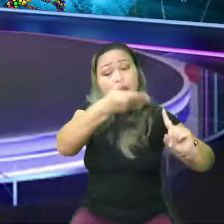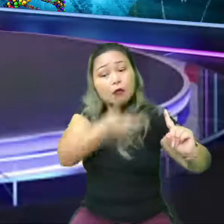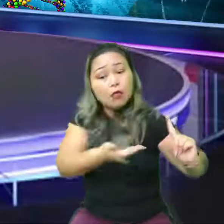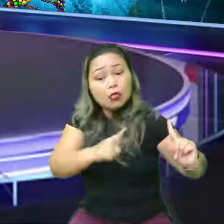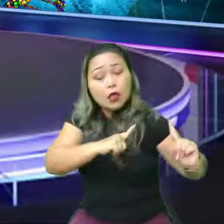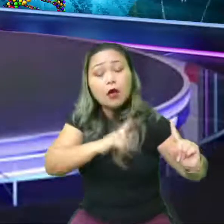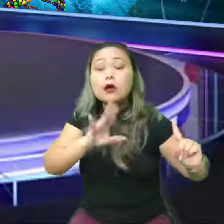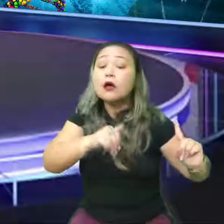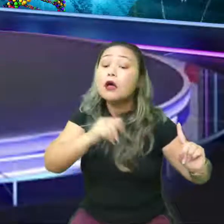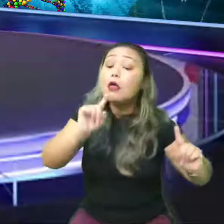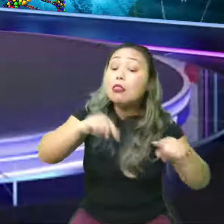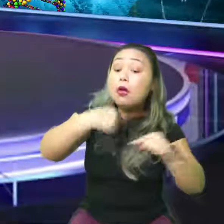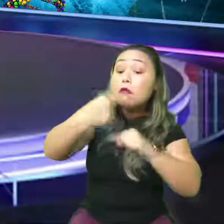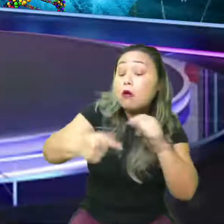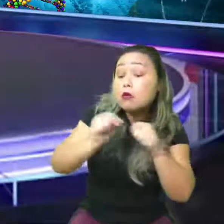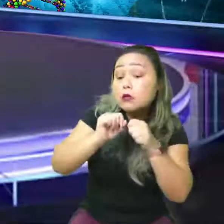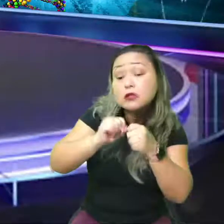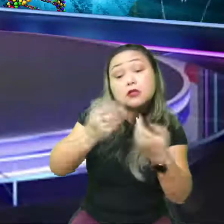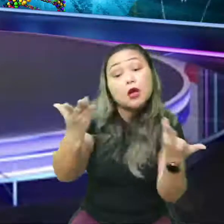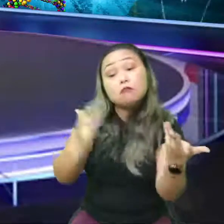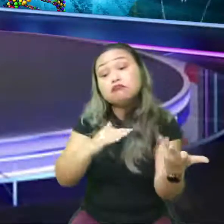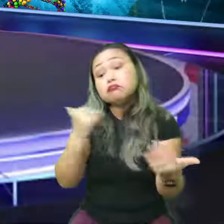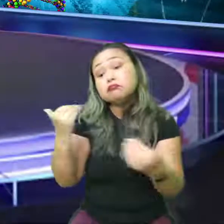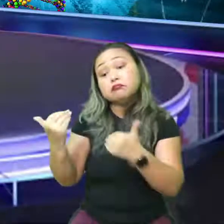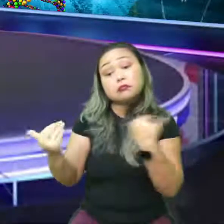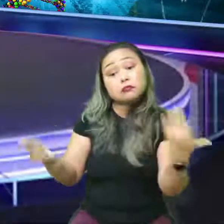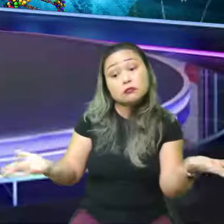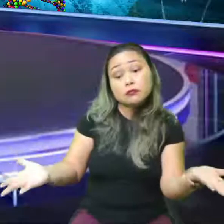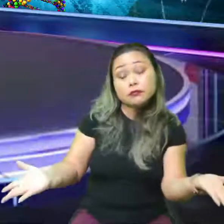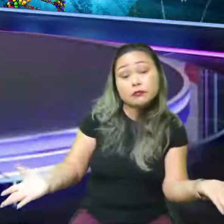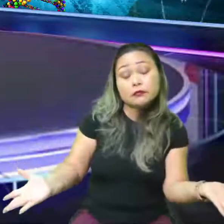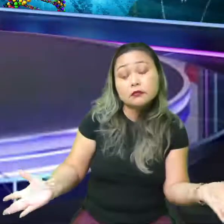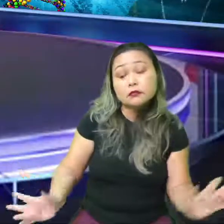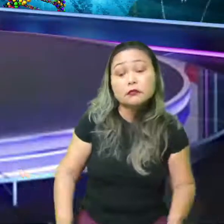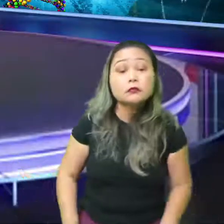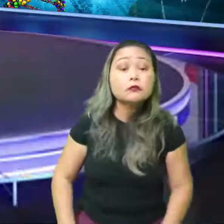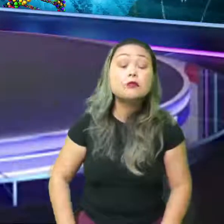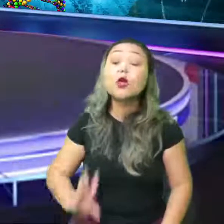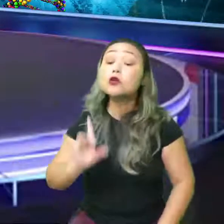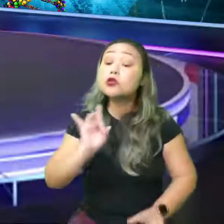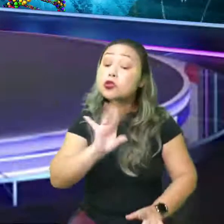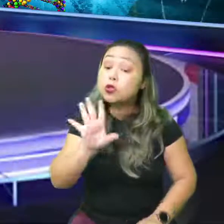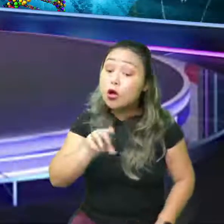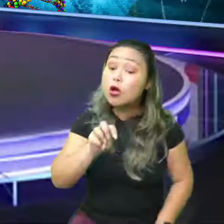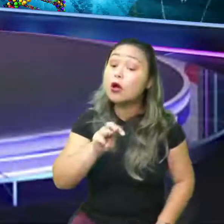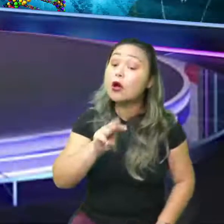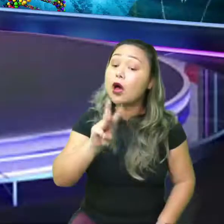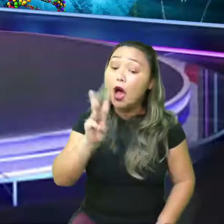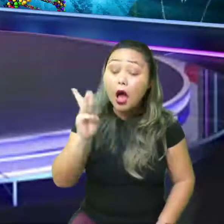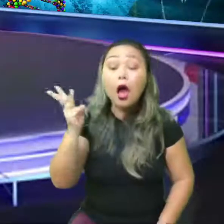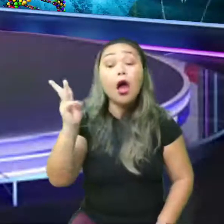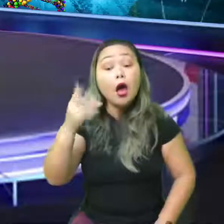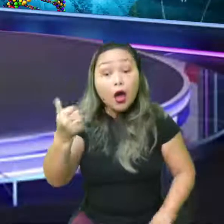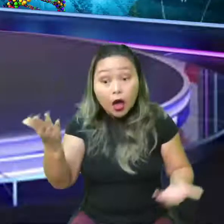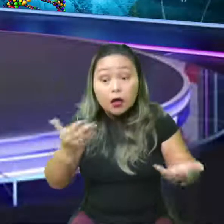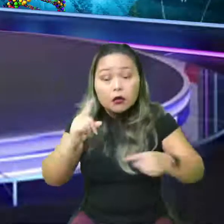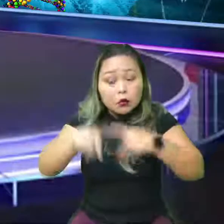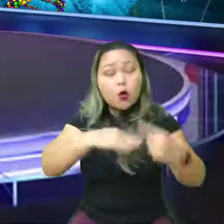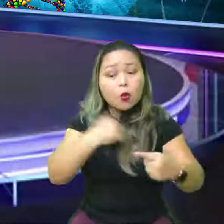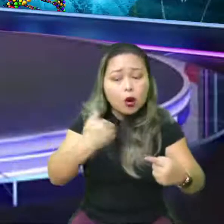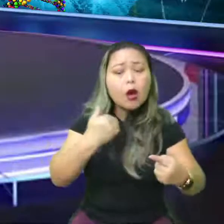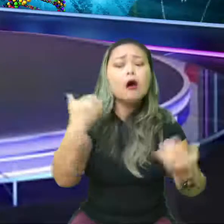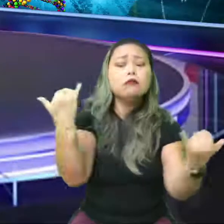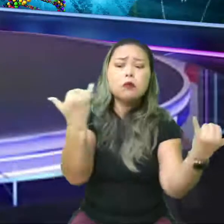depois que partiram. Só que ele deixou informações preciosas que